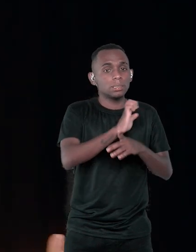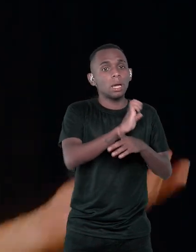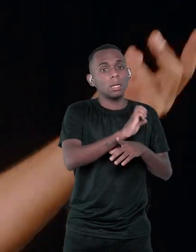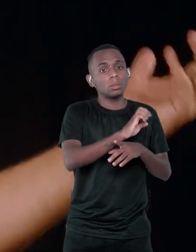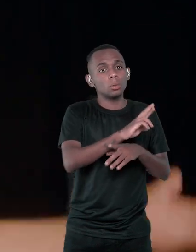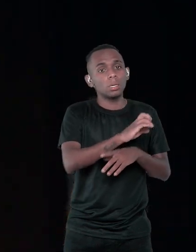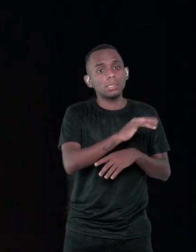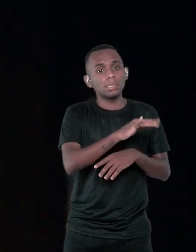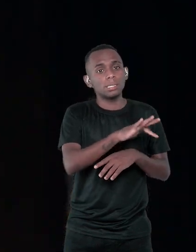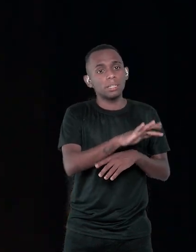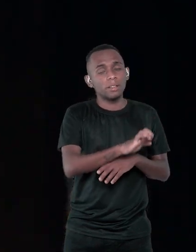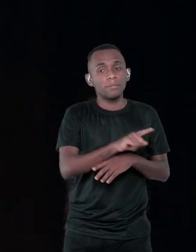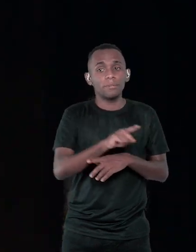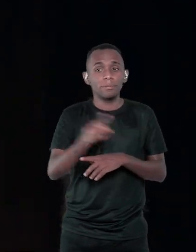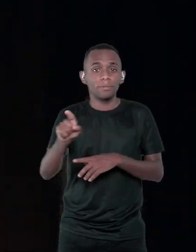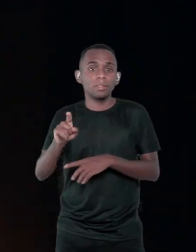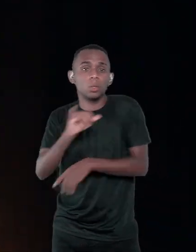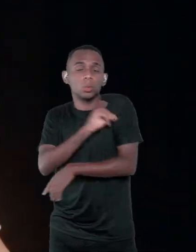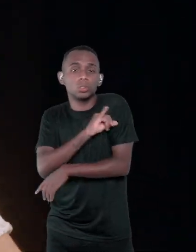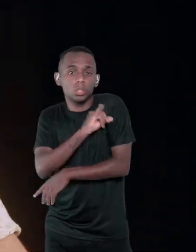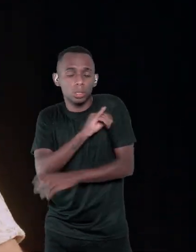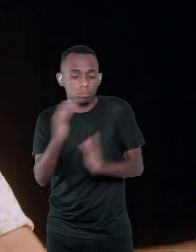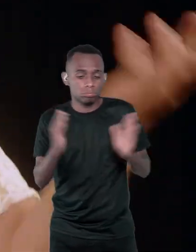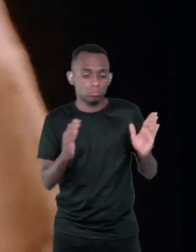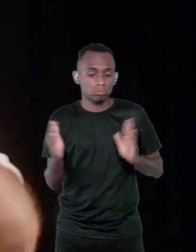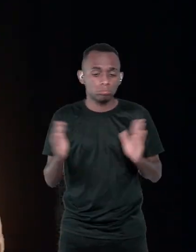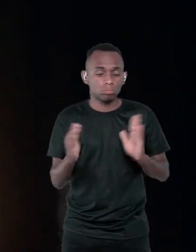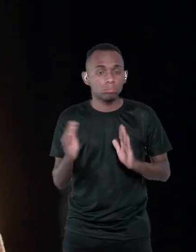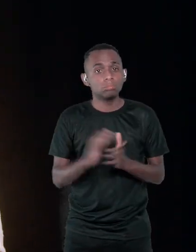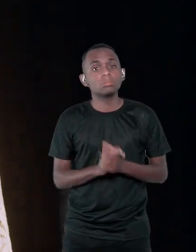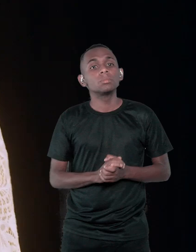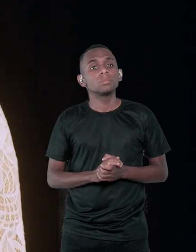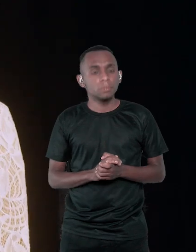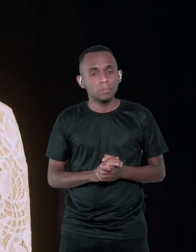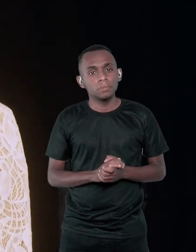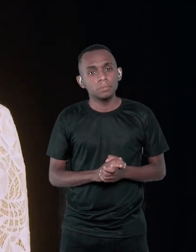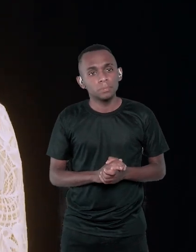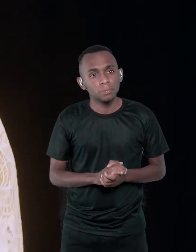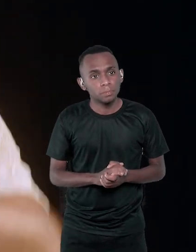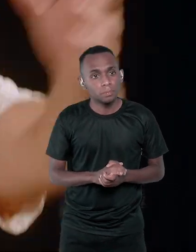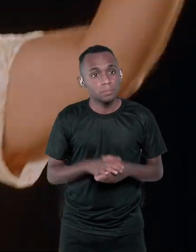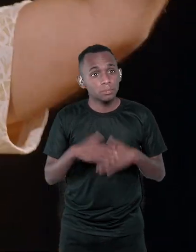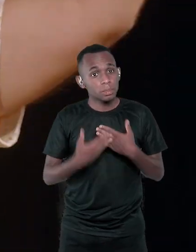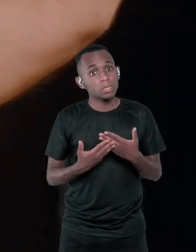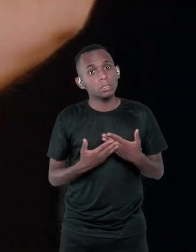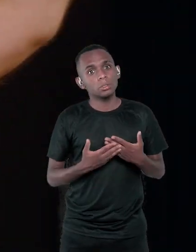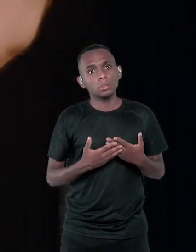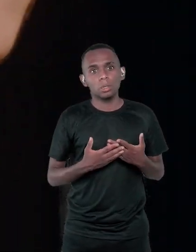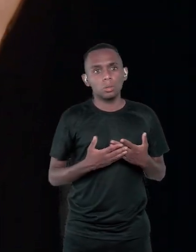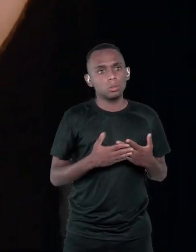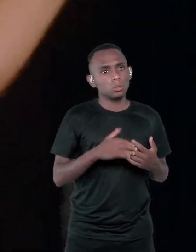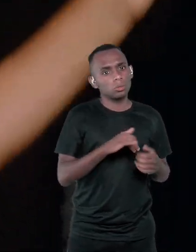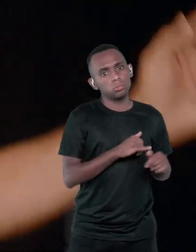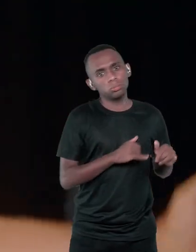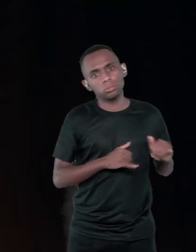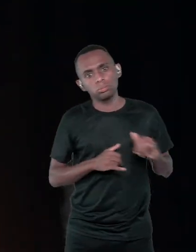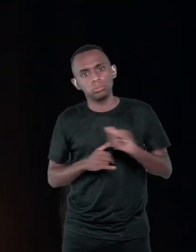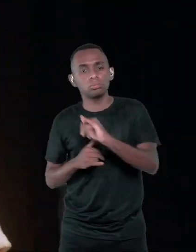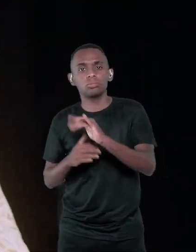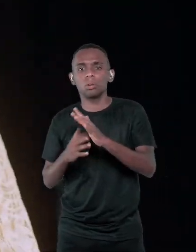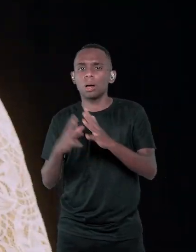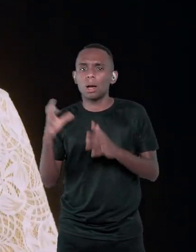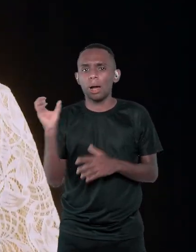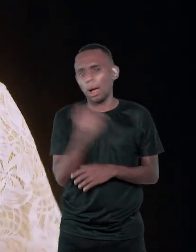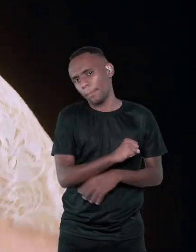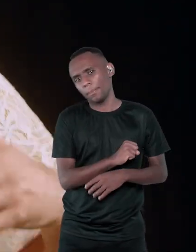Alemanha, descansava em Recife e chegava até o Rio de Janeiro com passageiros. Isso num tempo recorde de 4 dias, que era uma